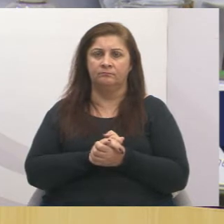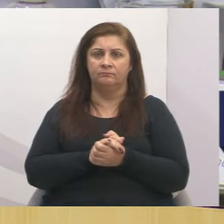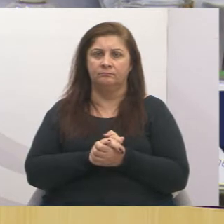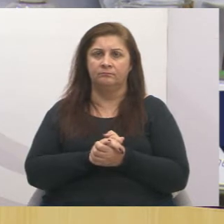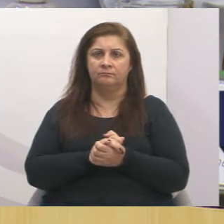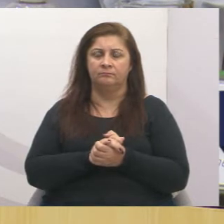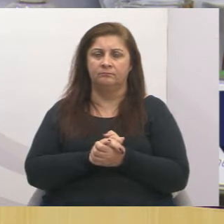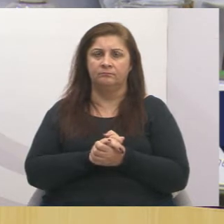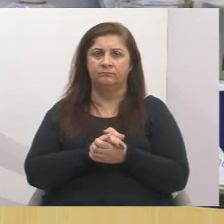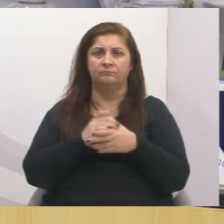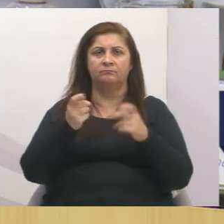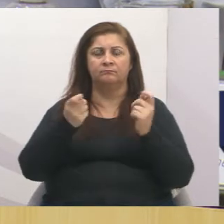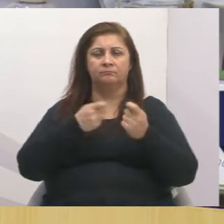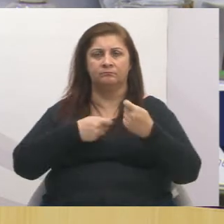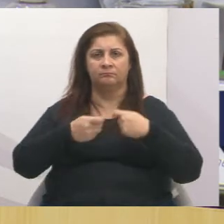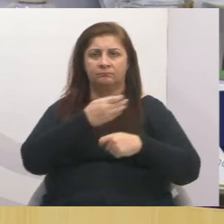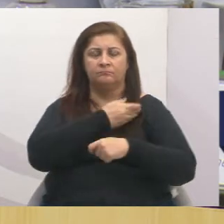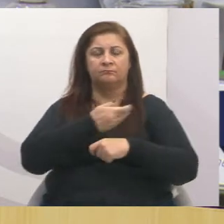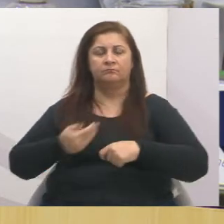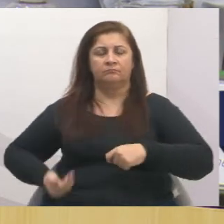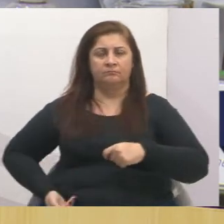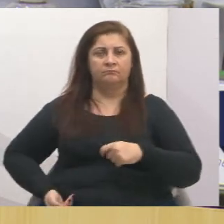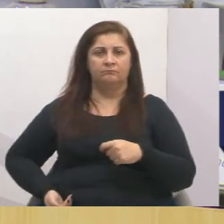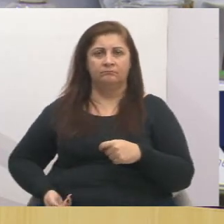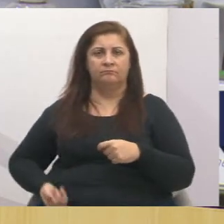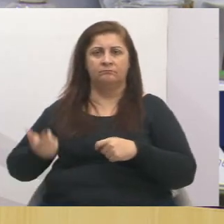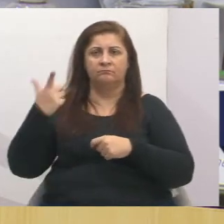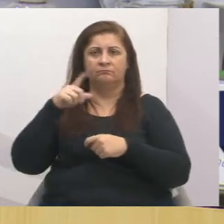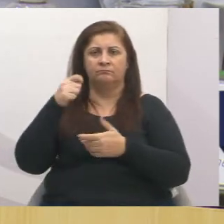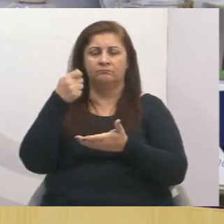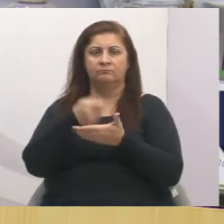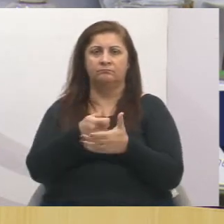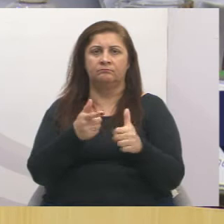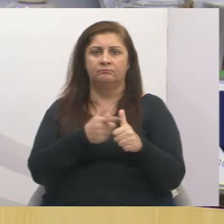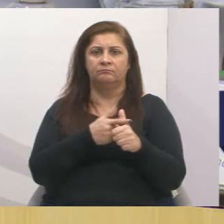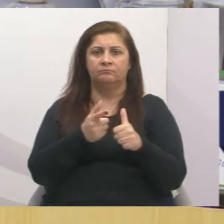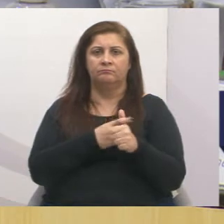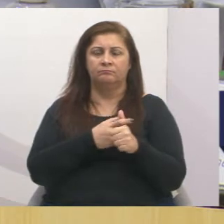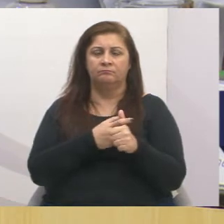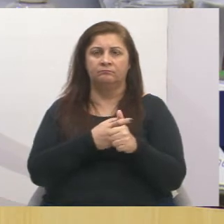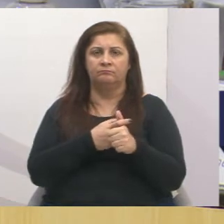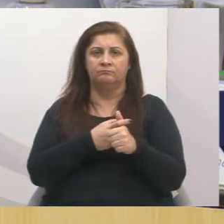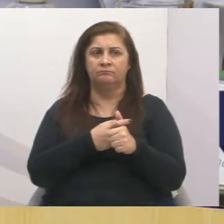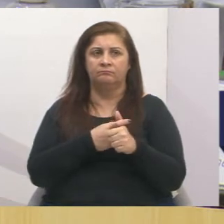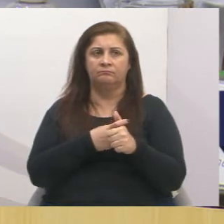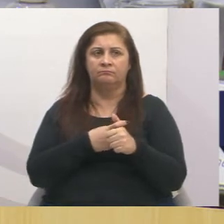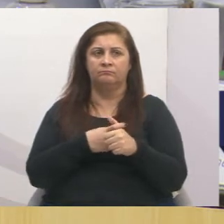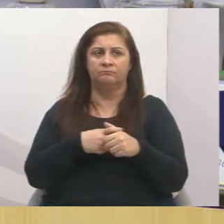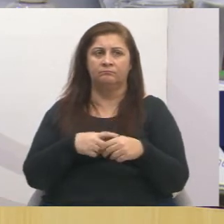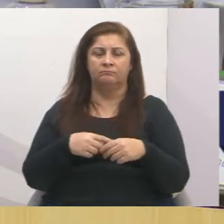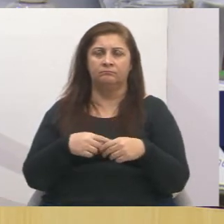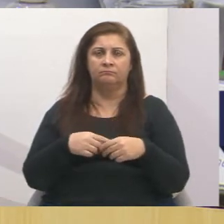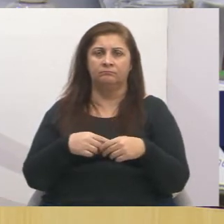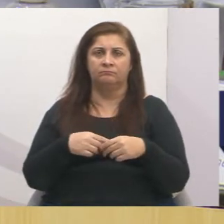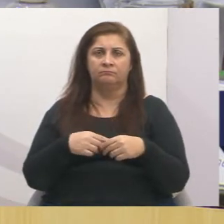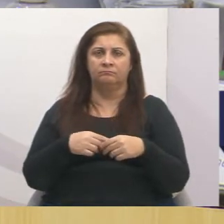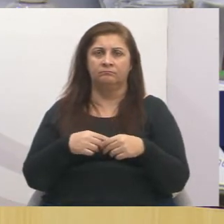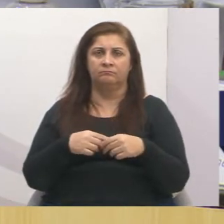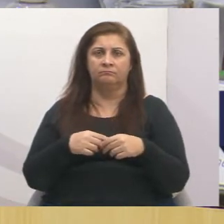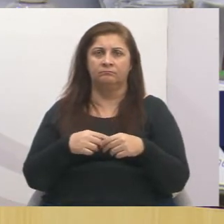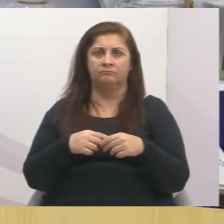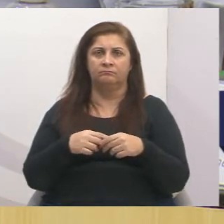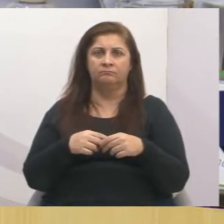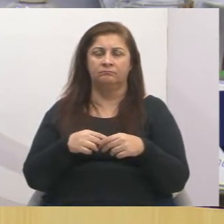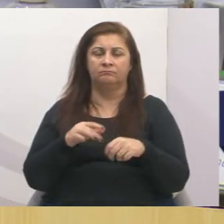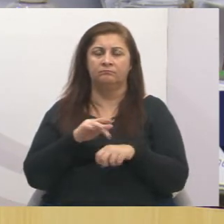para poder sanar dívidas que o poder público tem a pagar.